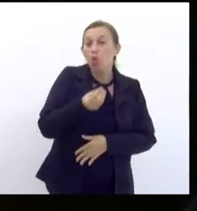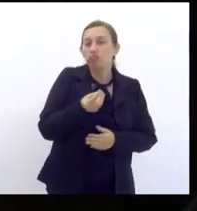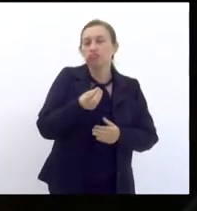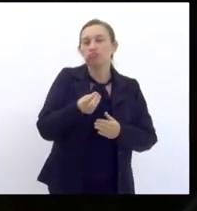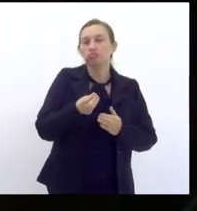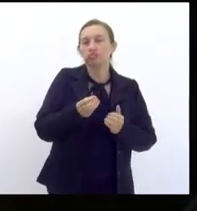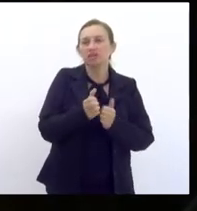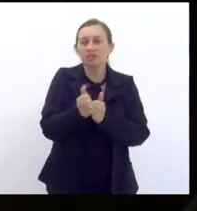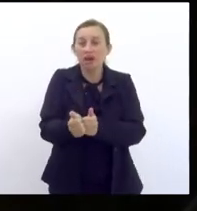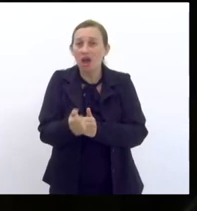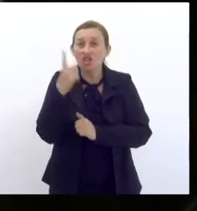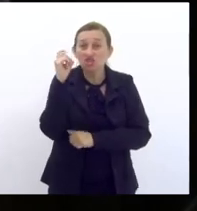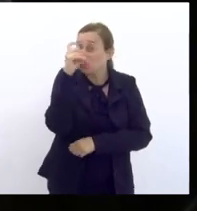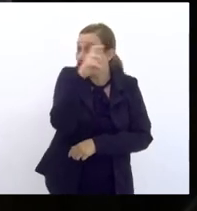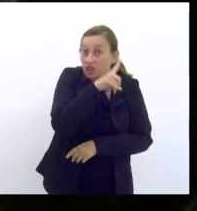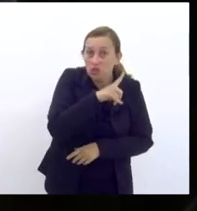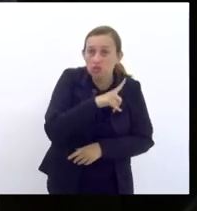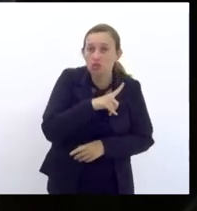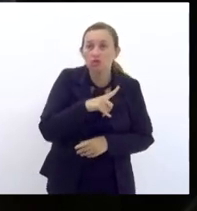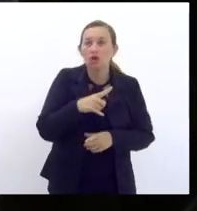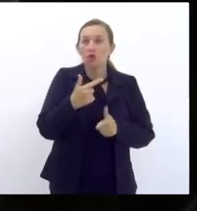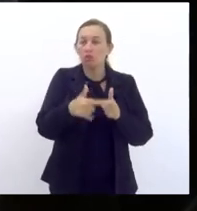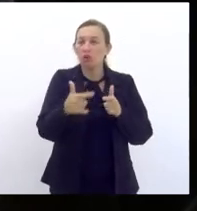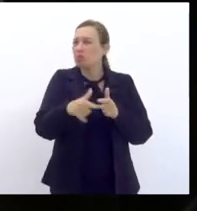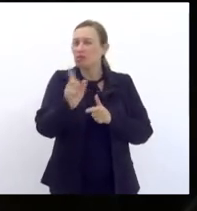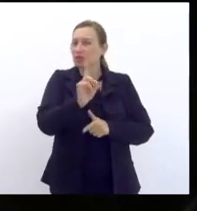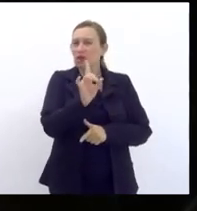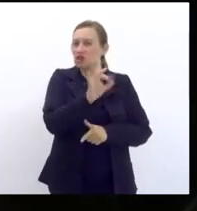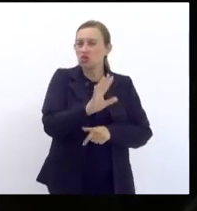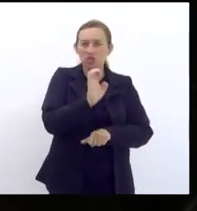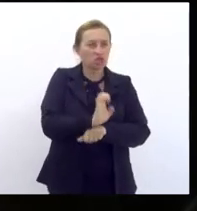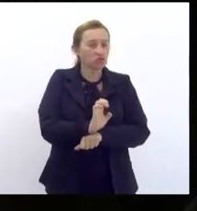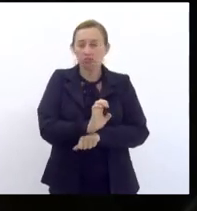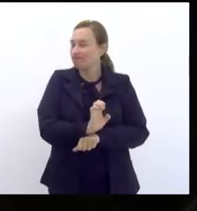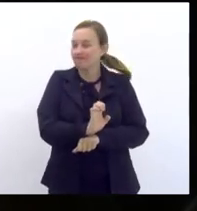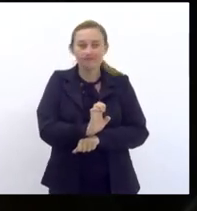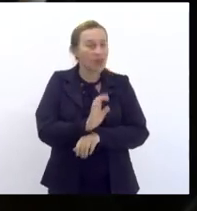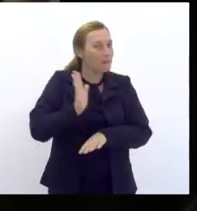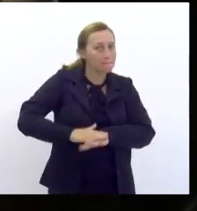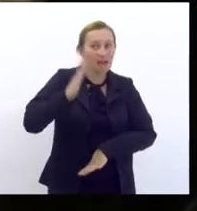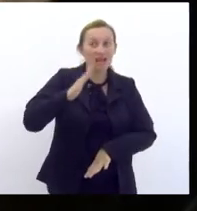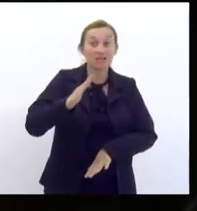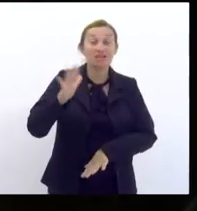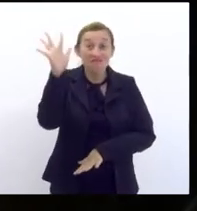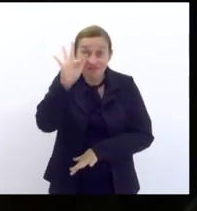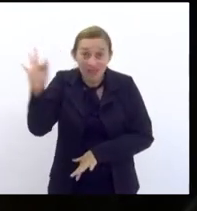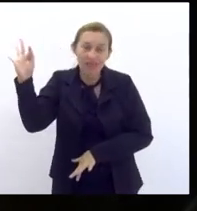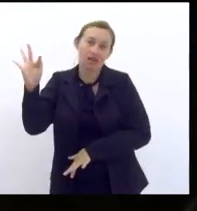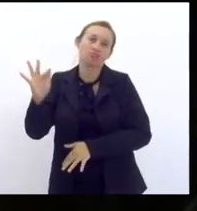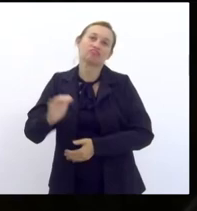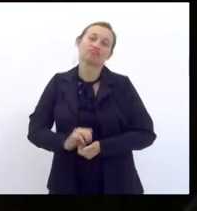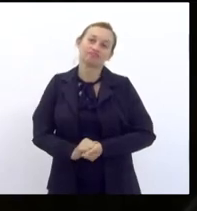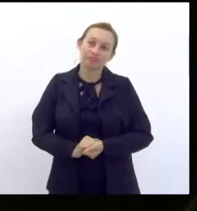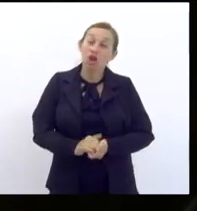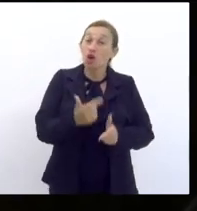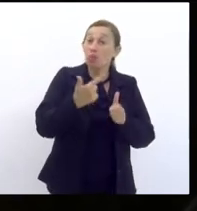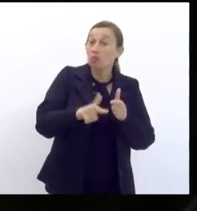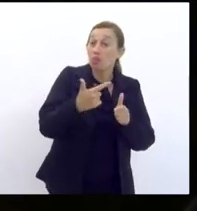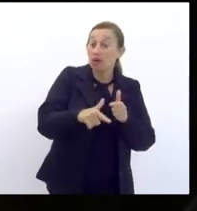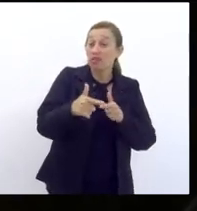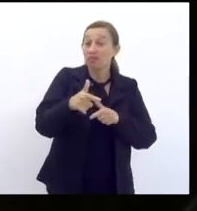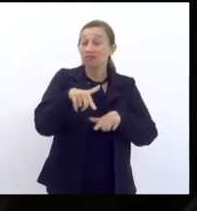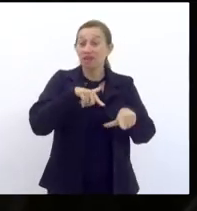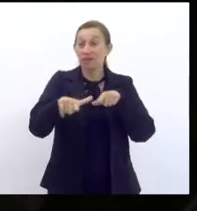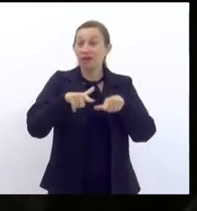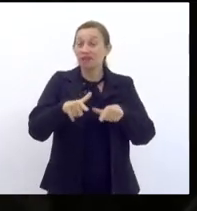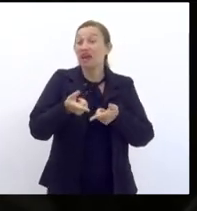é tão difícil a coisa que o problema não é só Estadual pelo contrário é maior ainda é Federal problema trabalhista é dívida